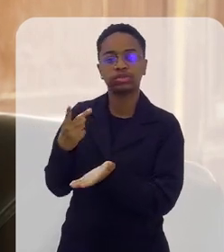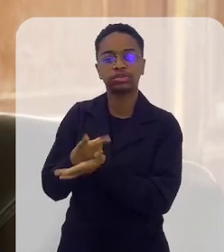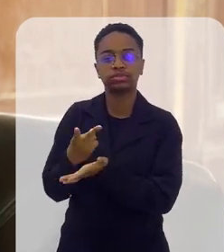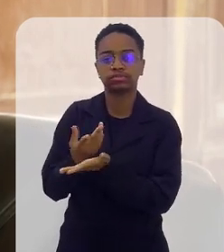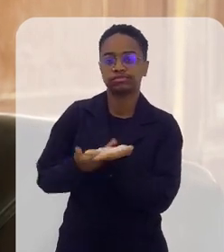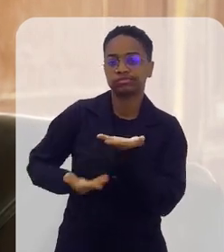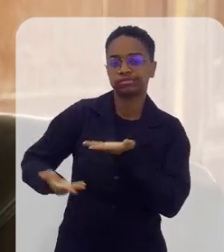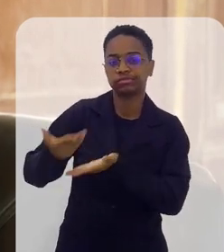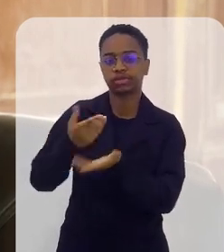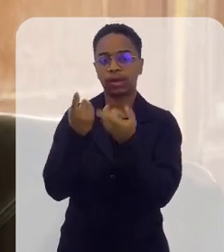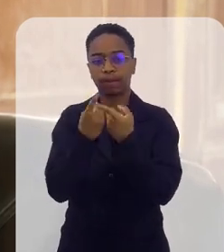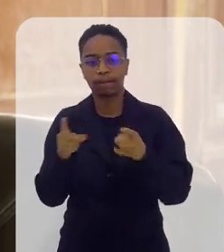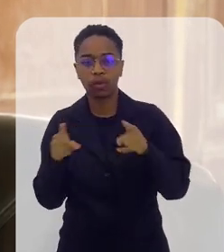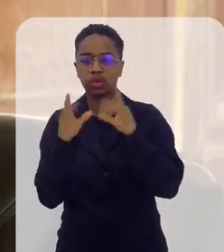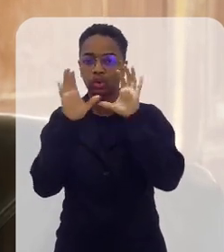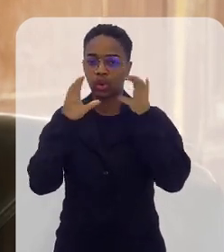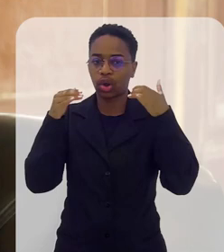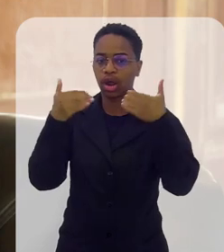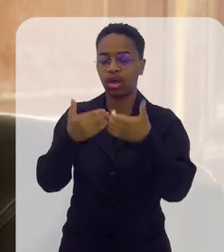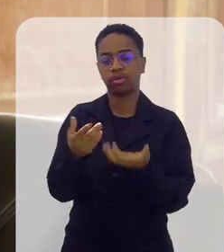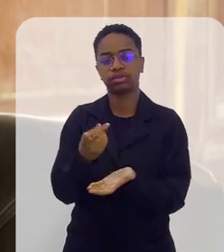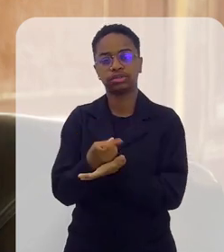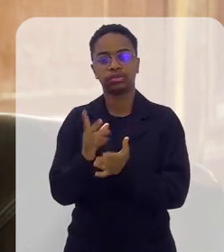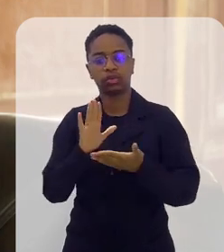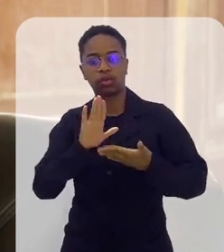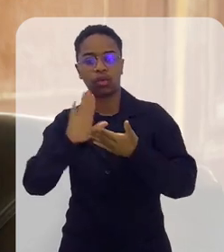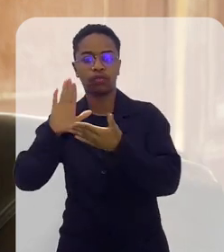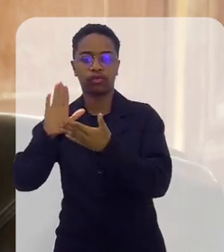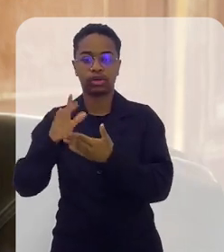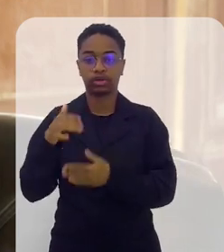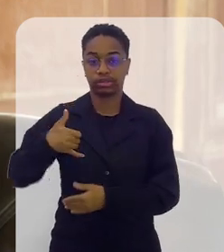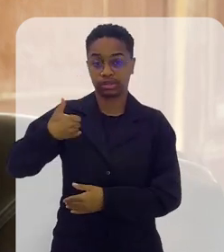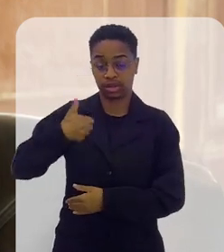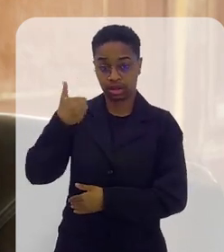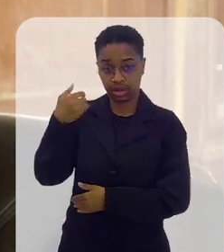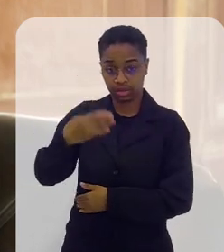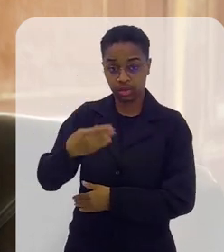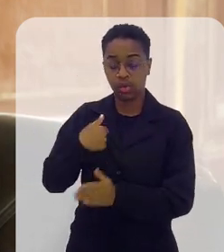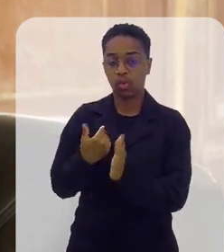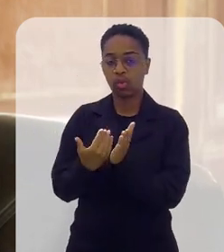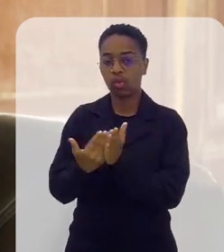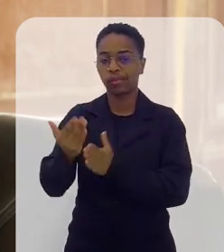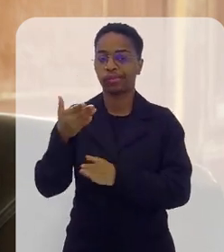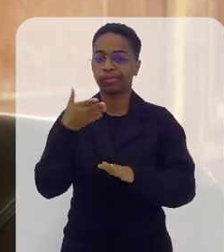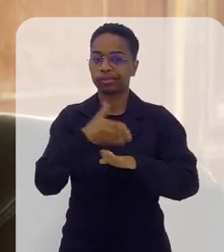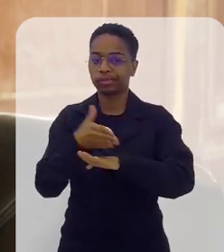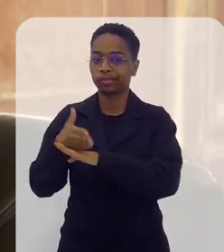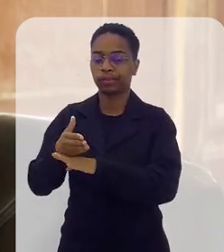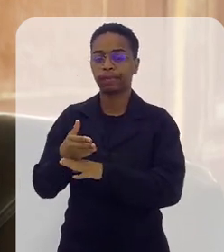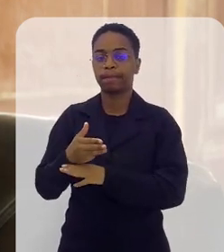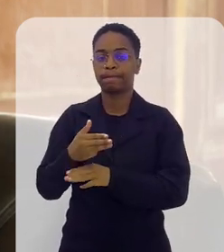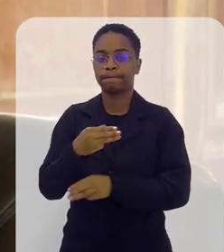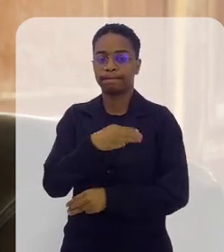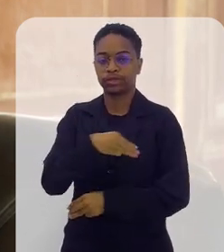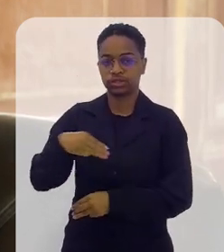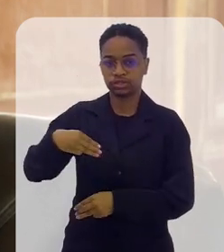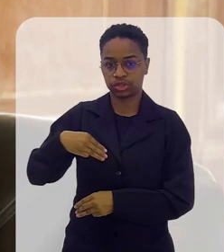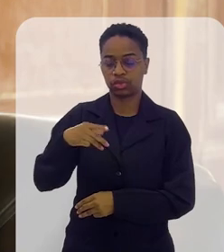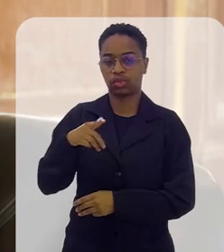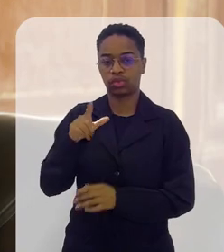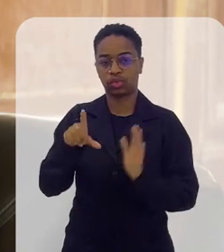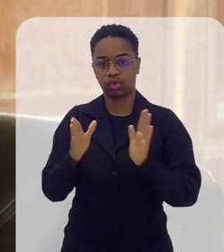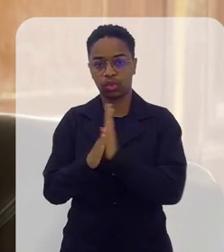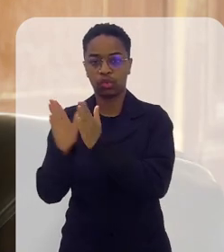sempre em musicais, corais, no louvor. Aos 14 anos eu comecei a participar do Ministério de Louvor.